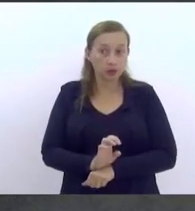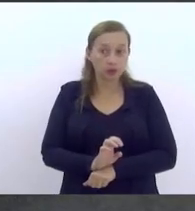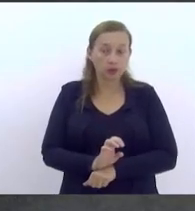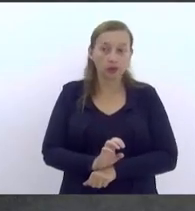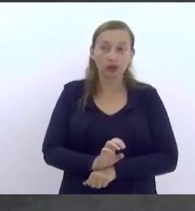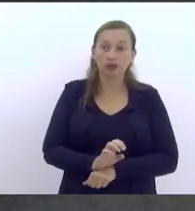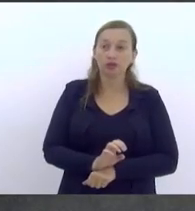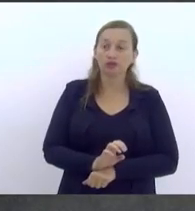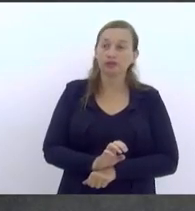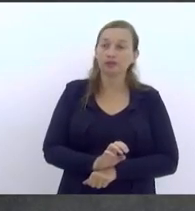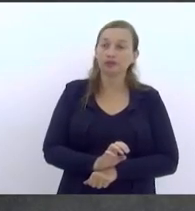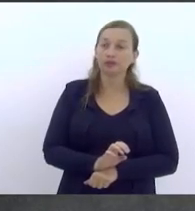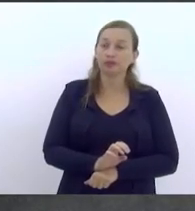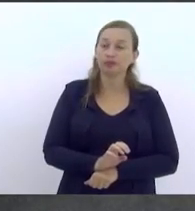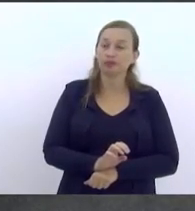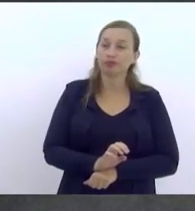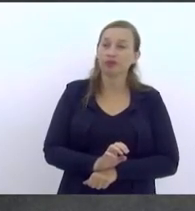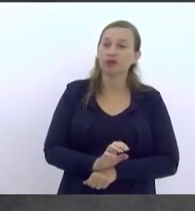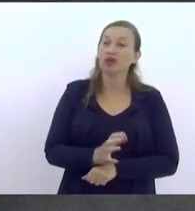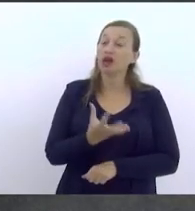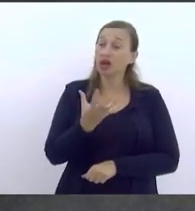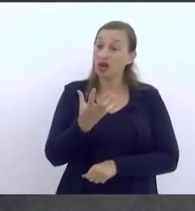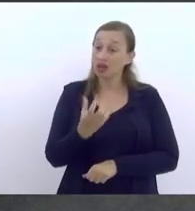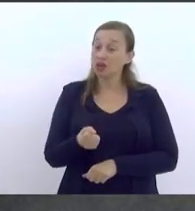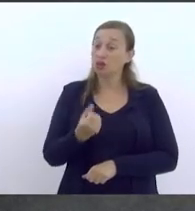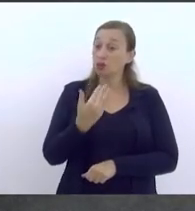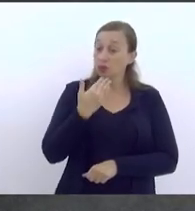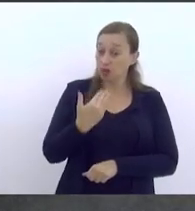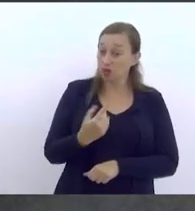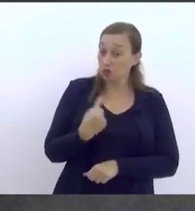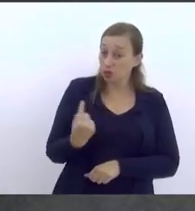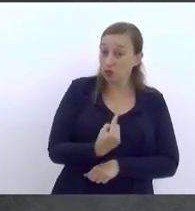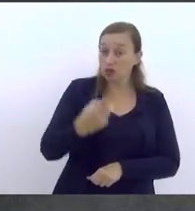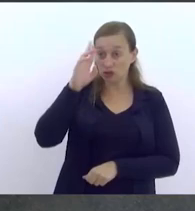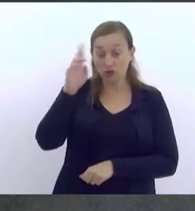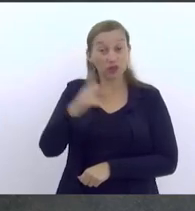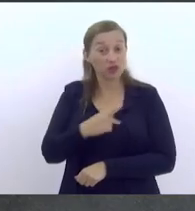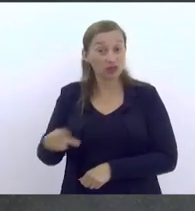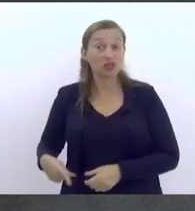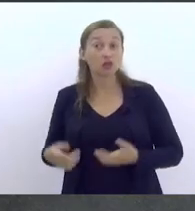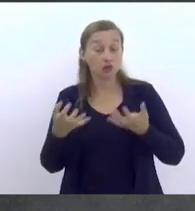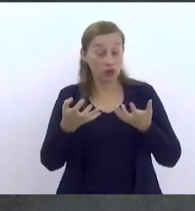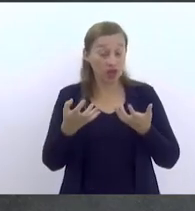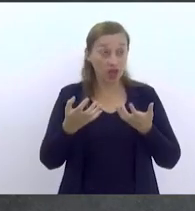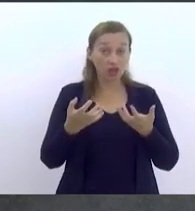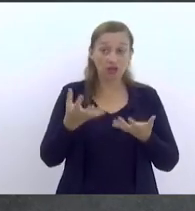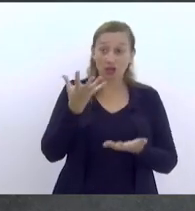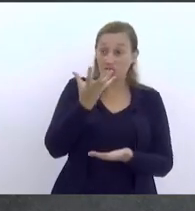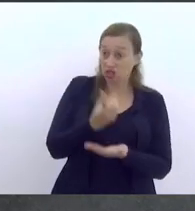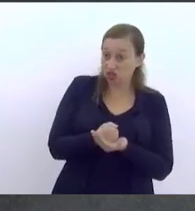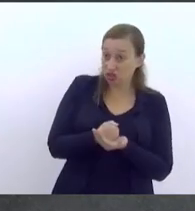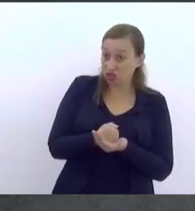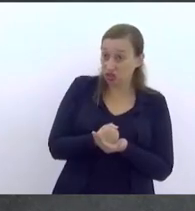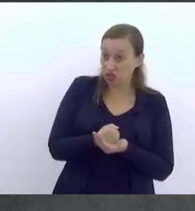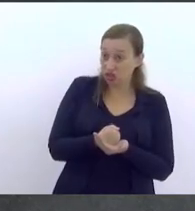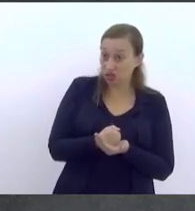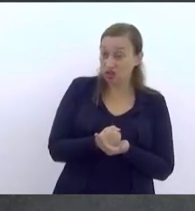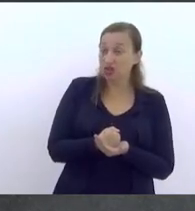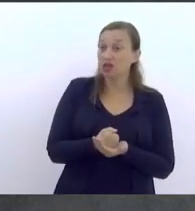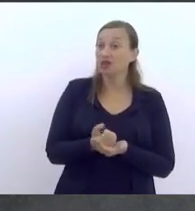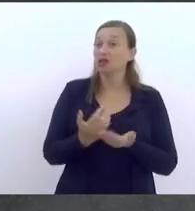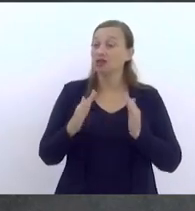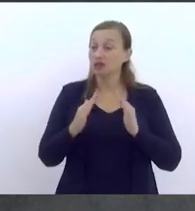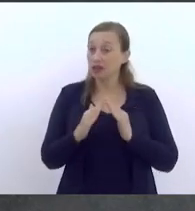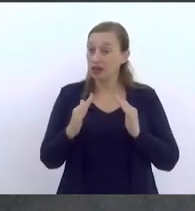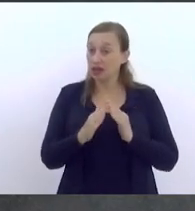proferiu sentença favorável ao nosso pedido, presidente, e eu quero deixar registrado aqui nos anais dessa casa e